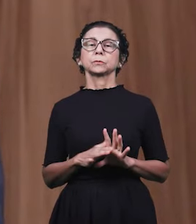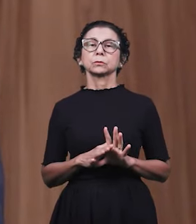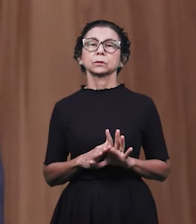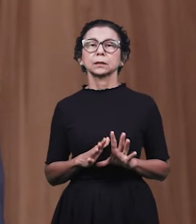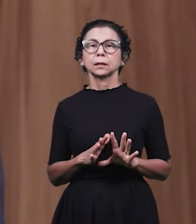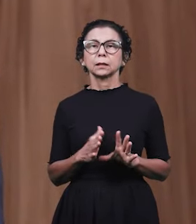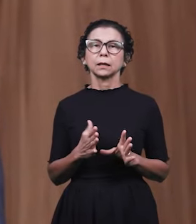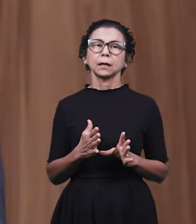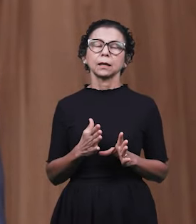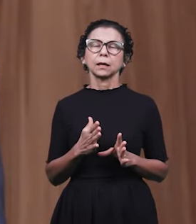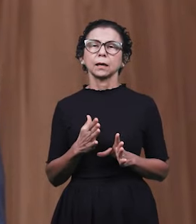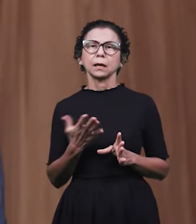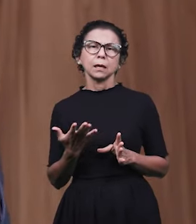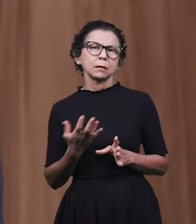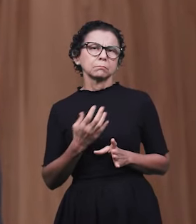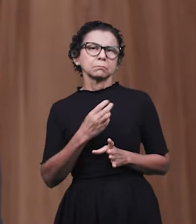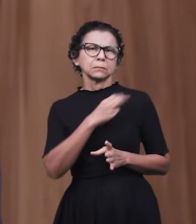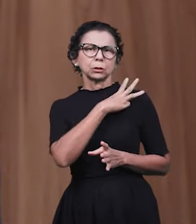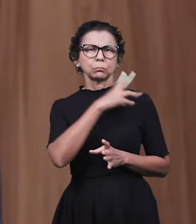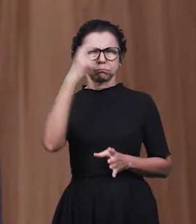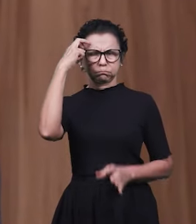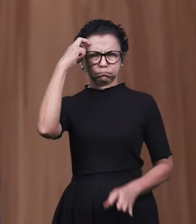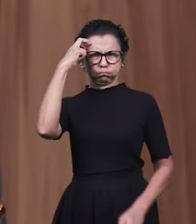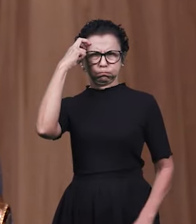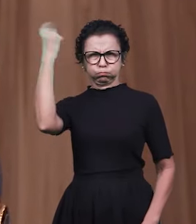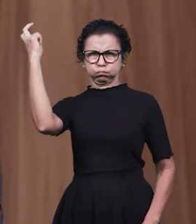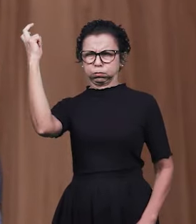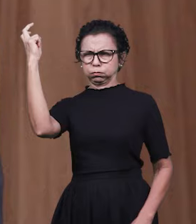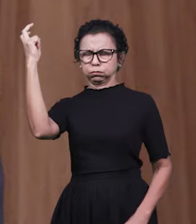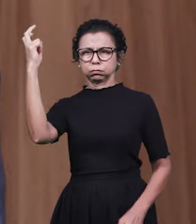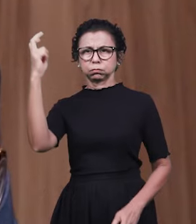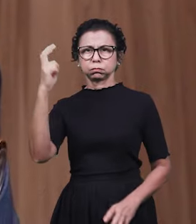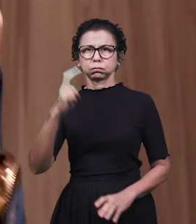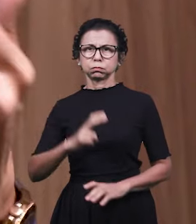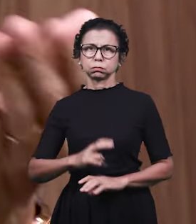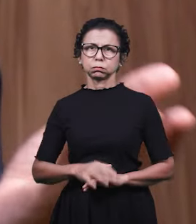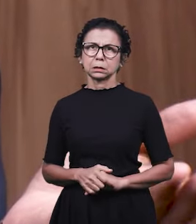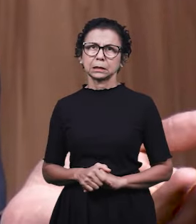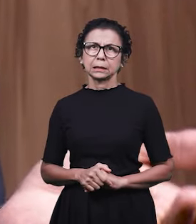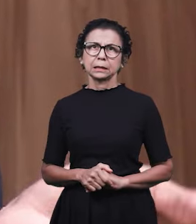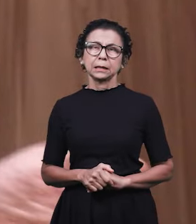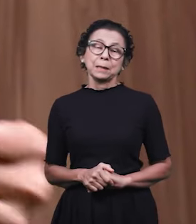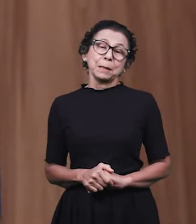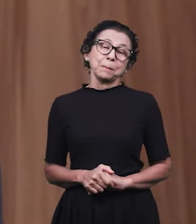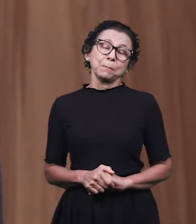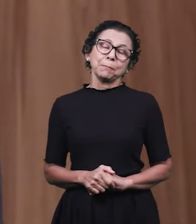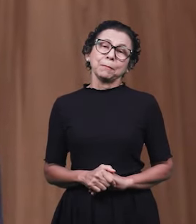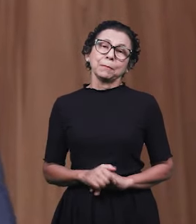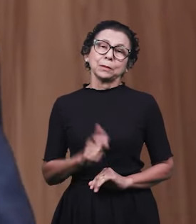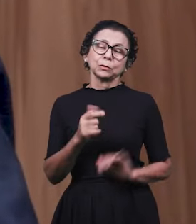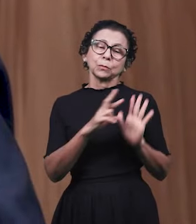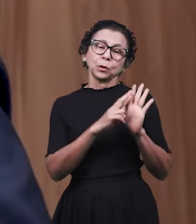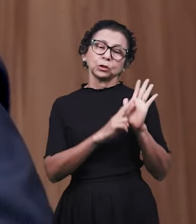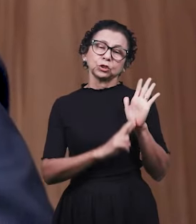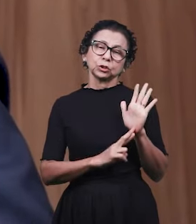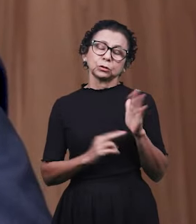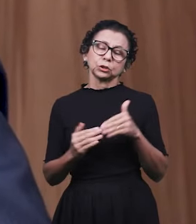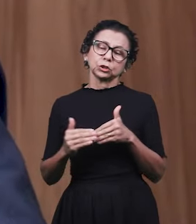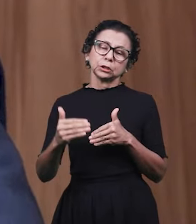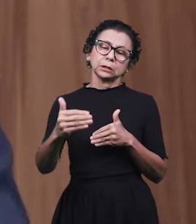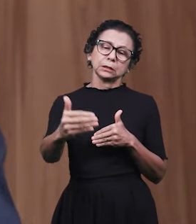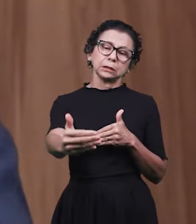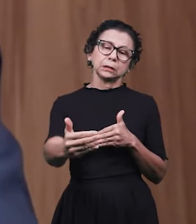com inteligências elevadíssimas e capacidades também elevadíssimas, mas que não têm um costume de estudo. Então, quando alguém